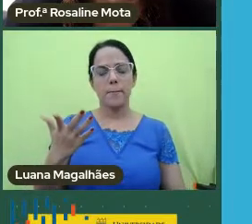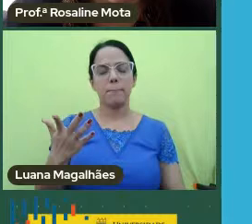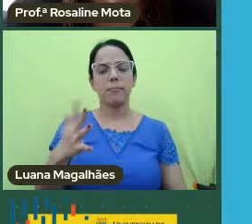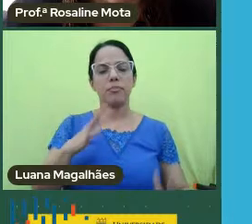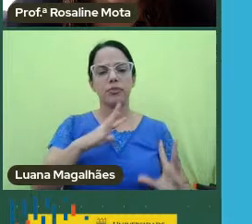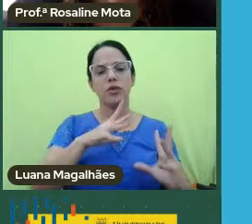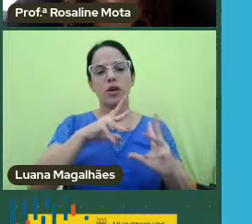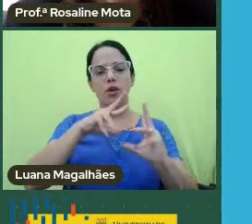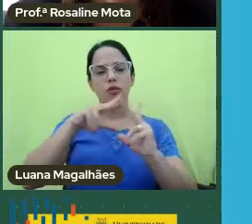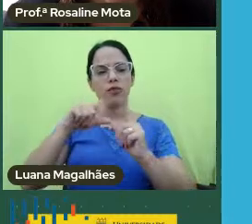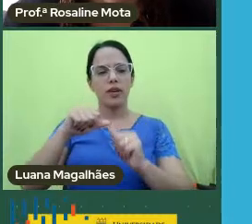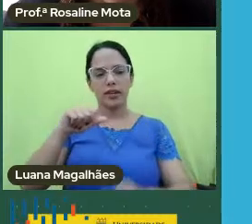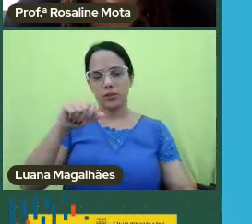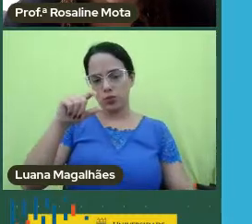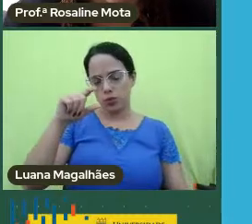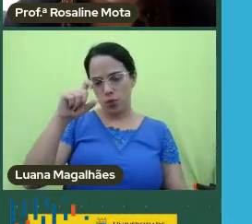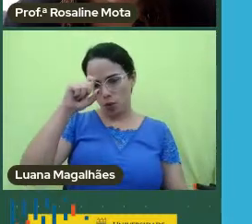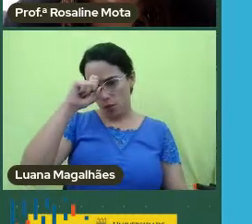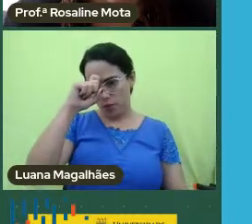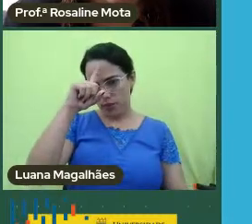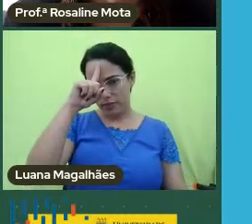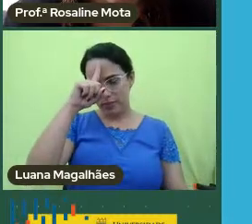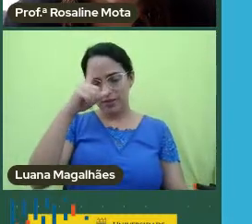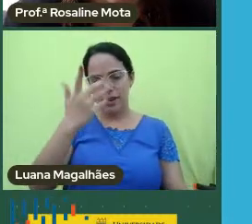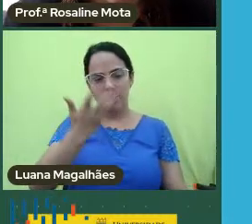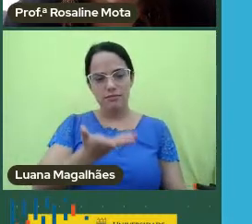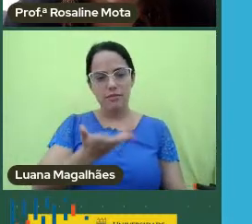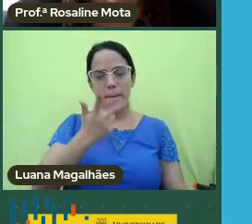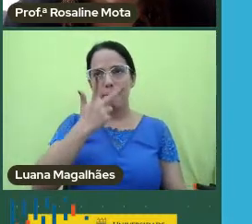universo hospitalar, ele é de uma grandeza...